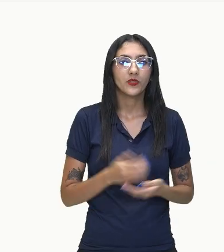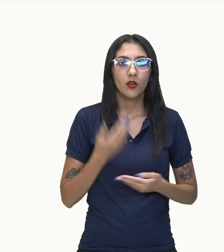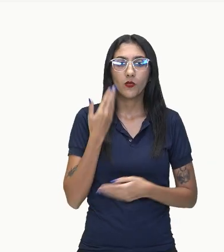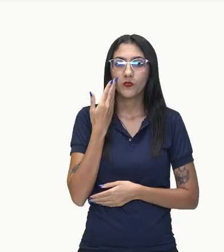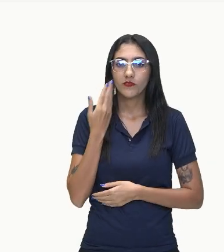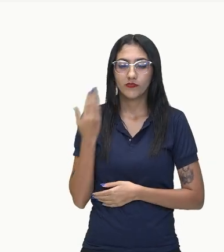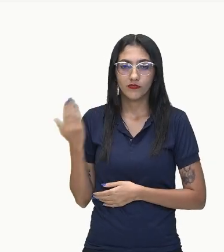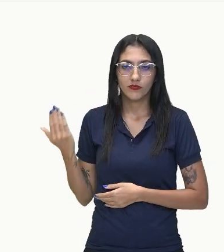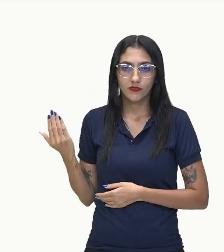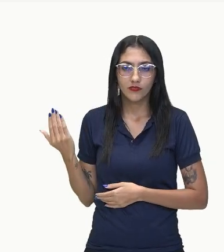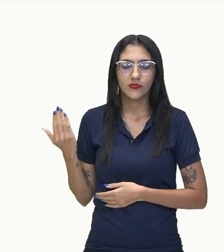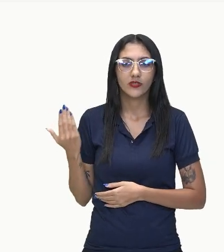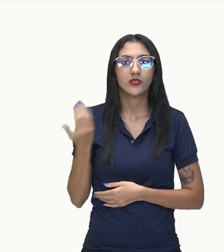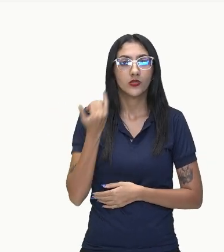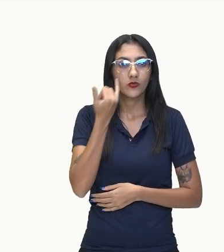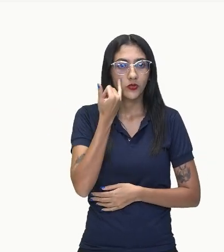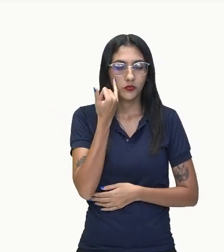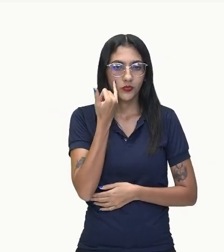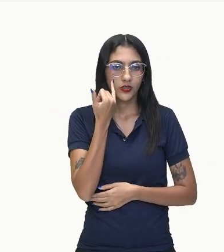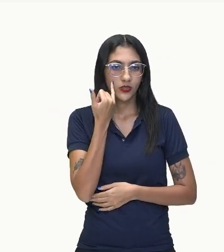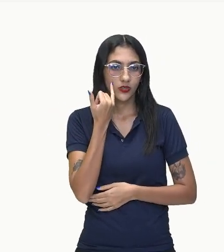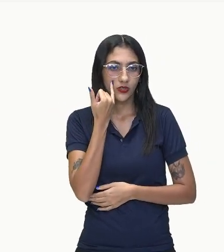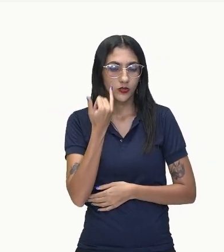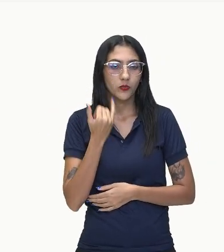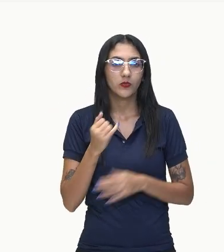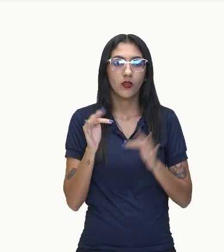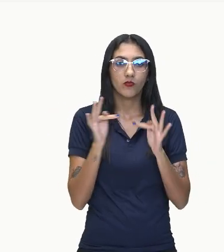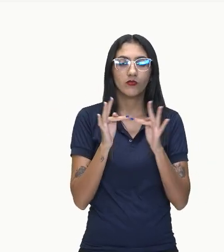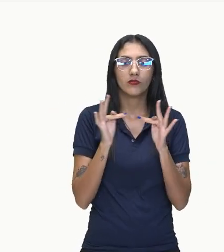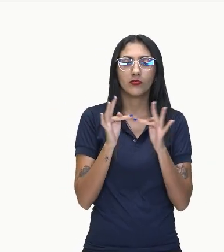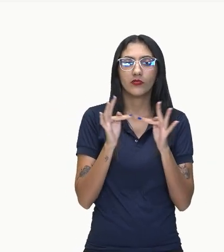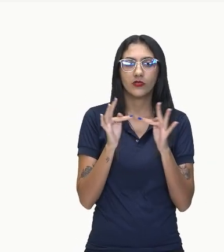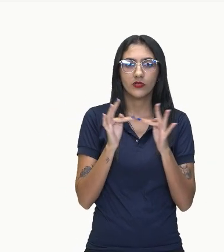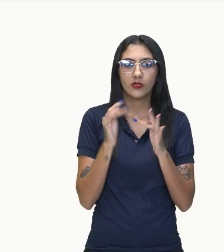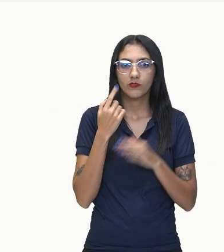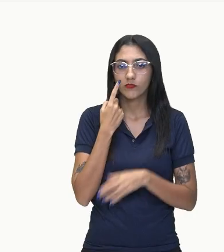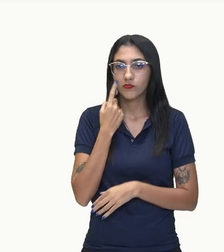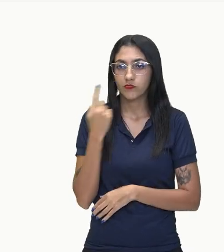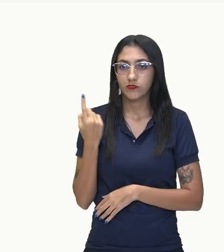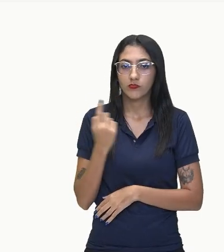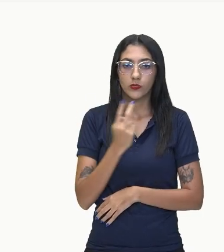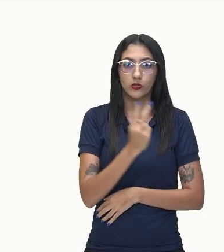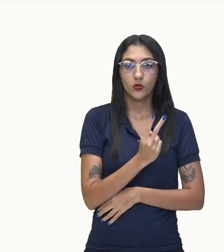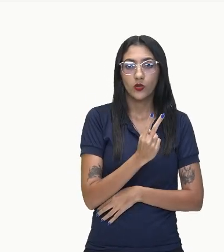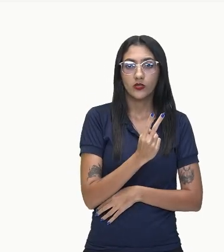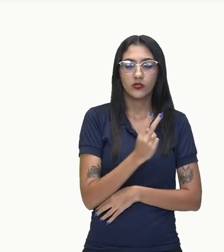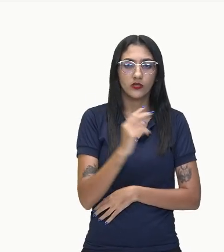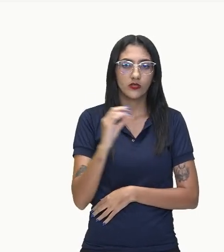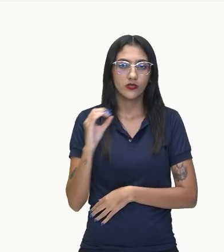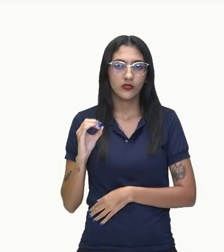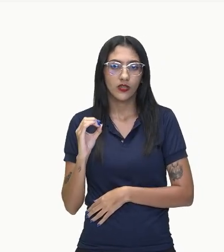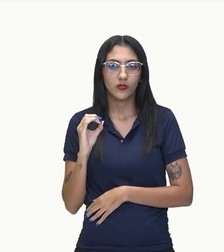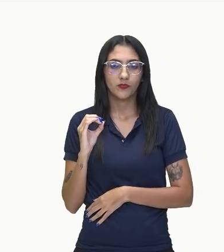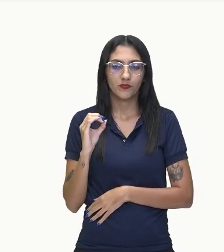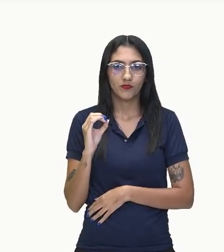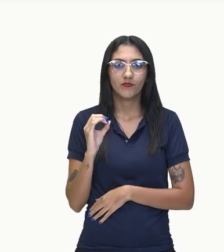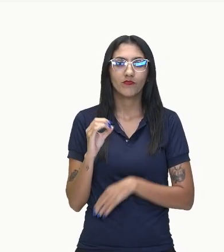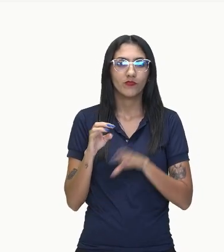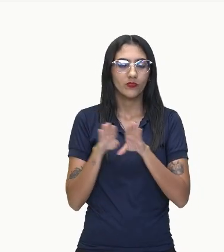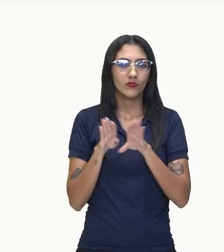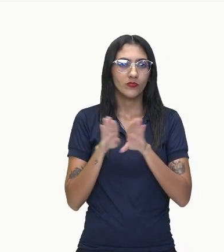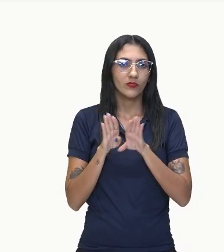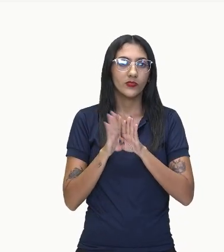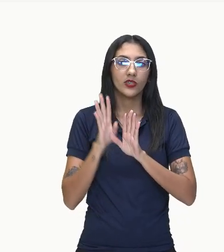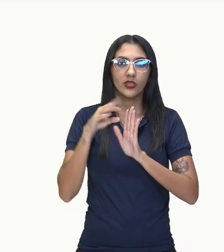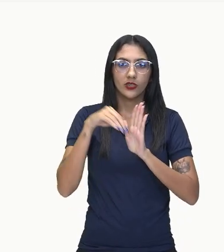aqui são os zeros da equação, que também são os zeros da